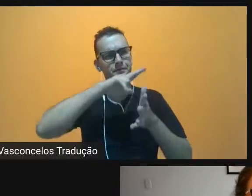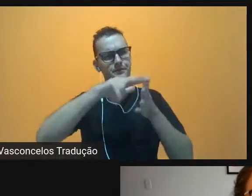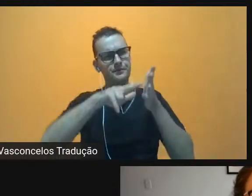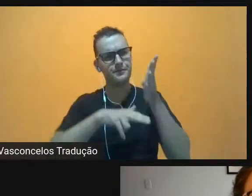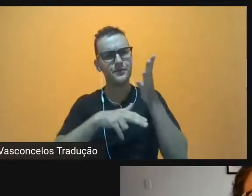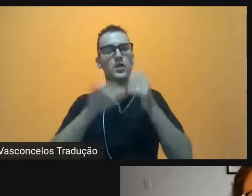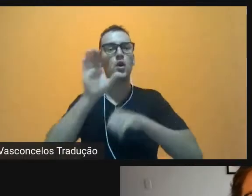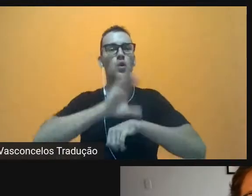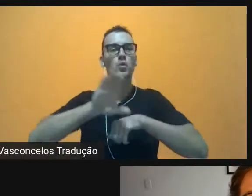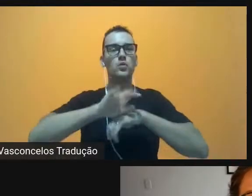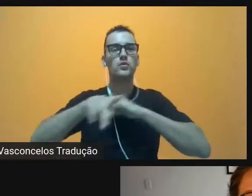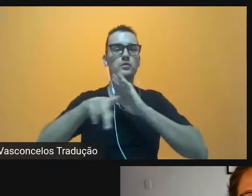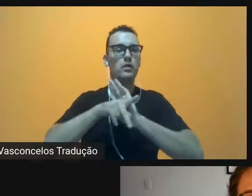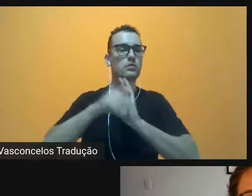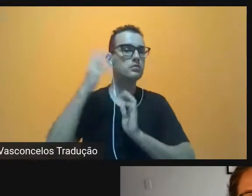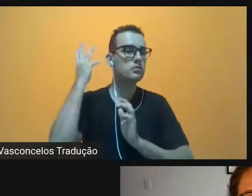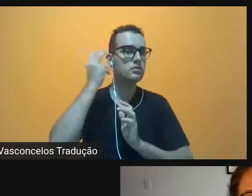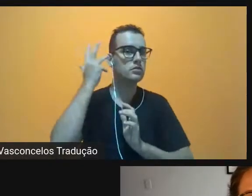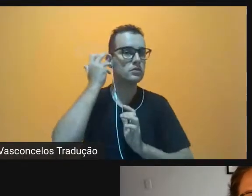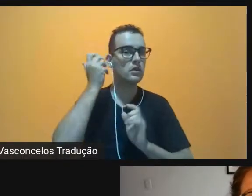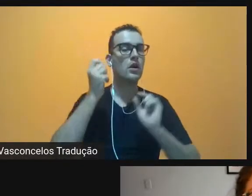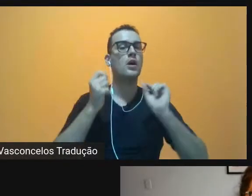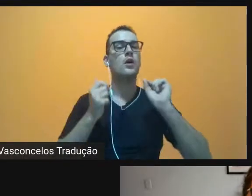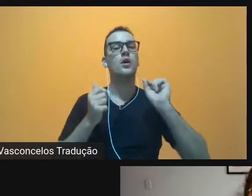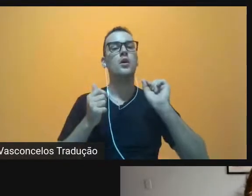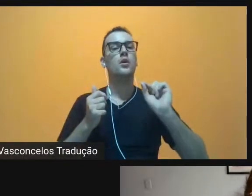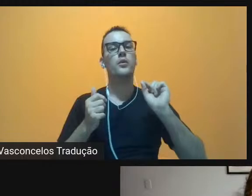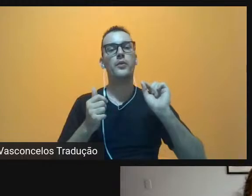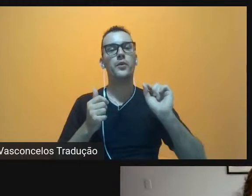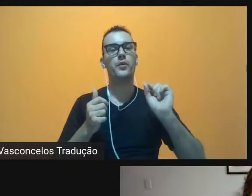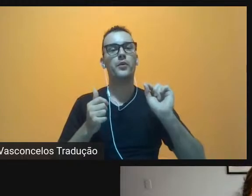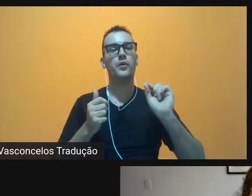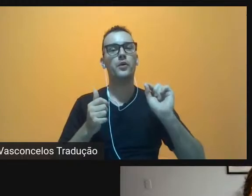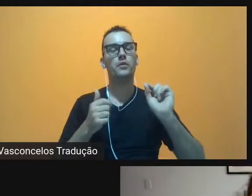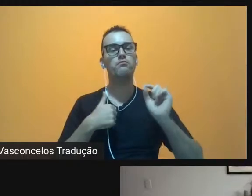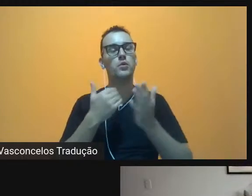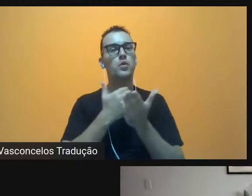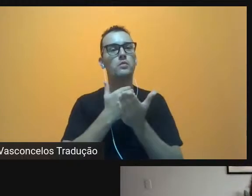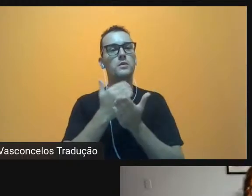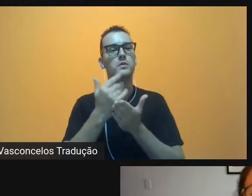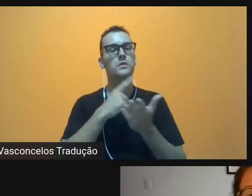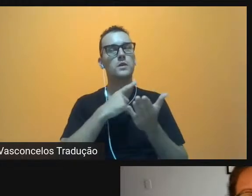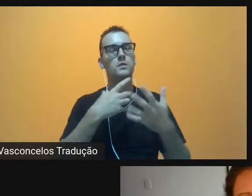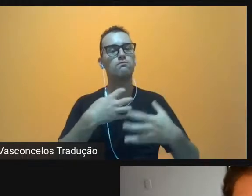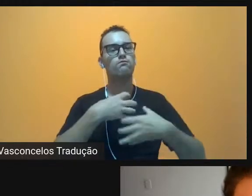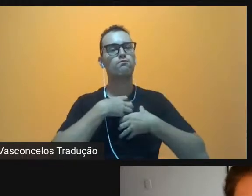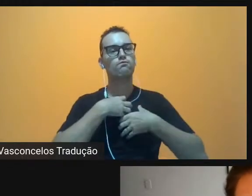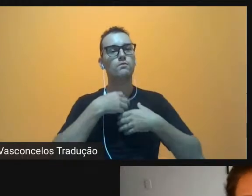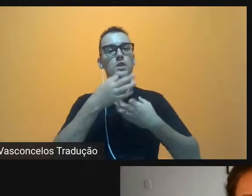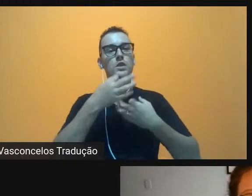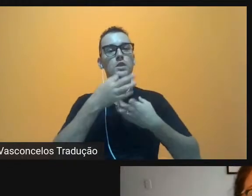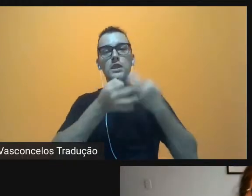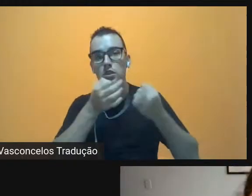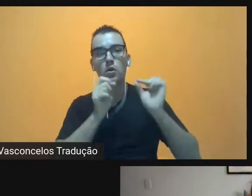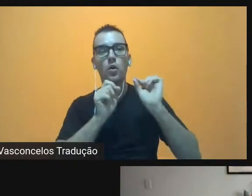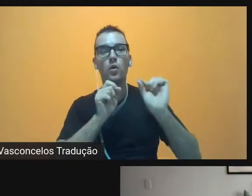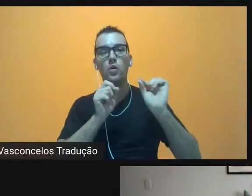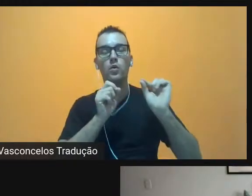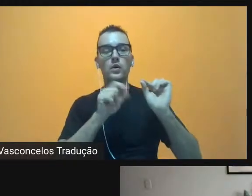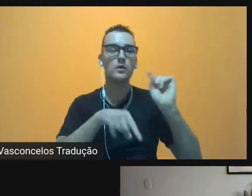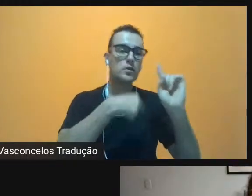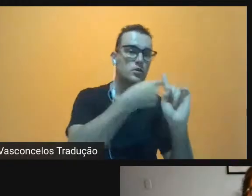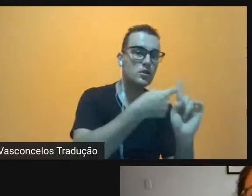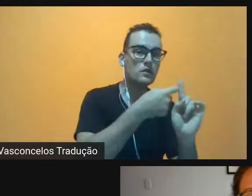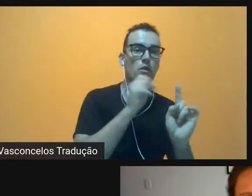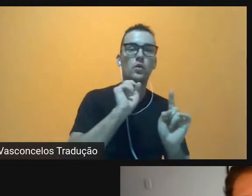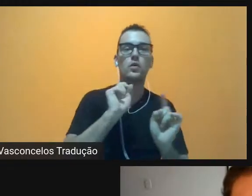eu fui trabalhando uma visão crítica, né, do que funciona, do que não funciona. Eu fiz